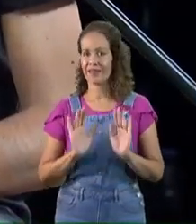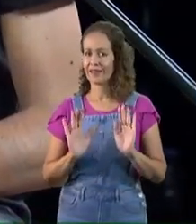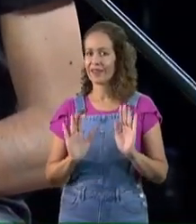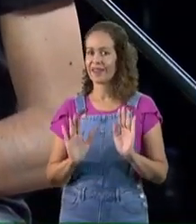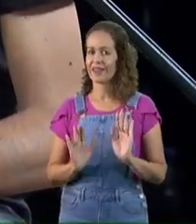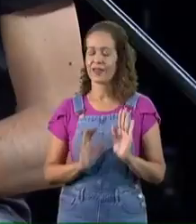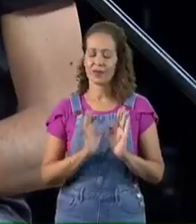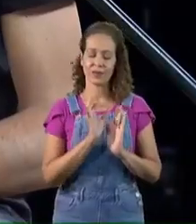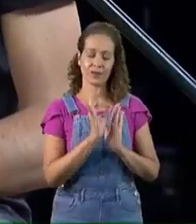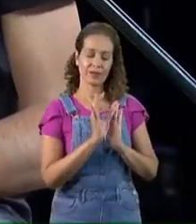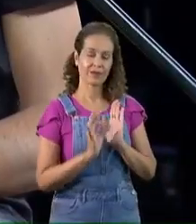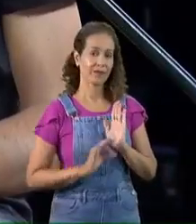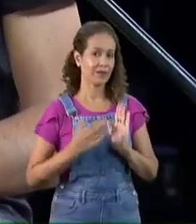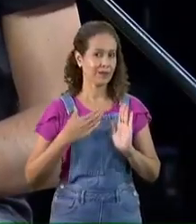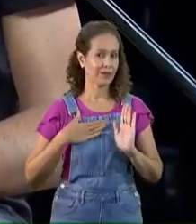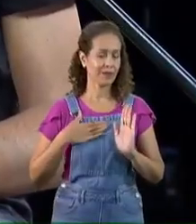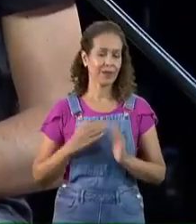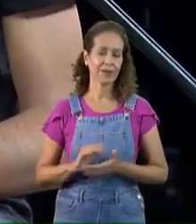meu aqui também.